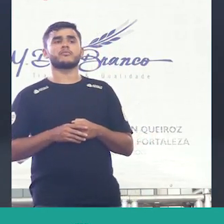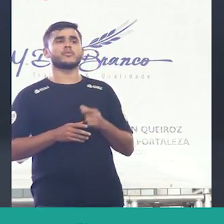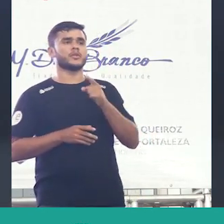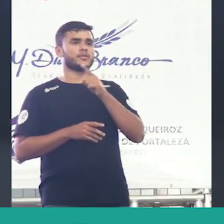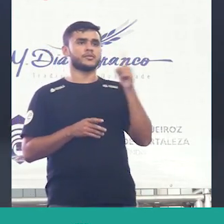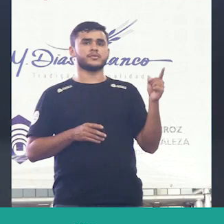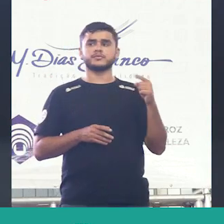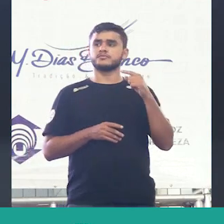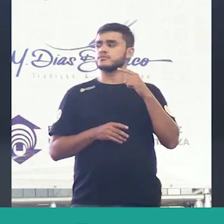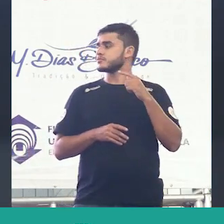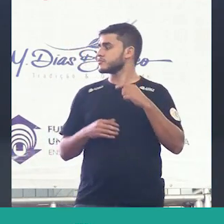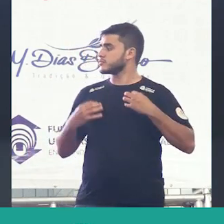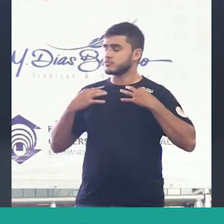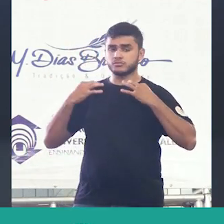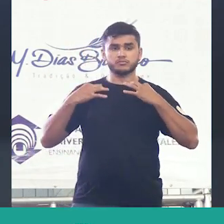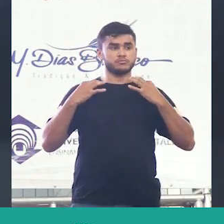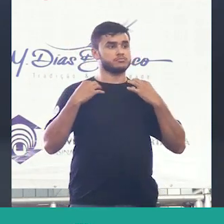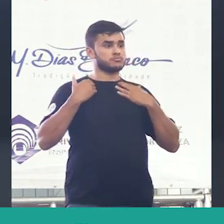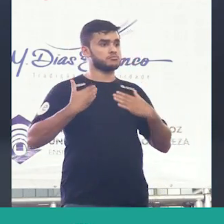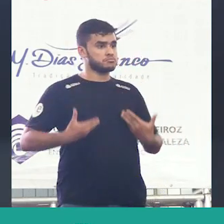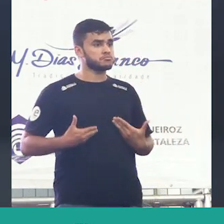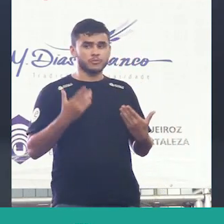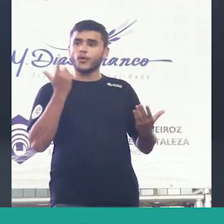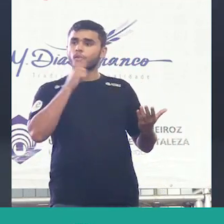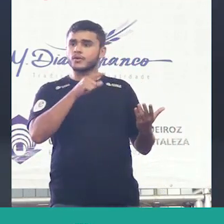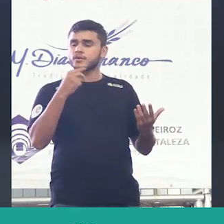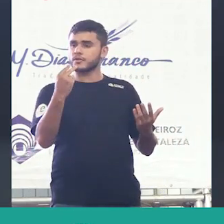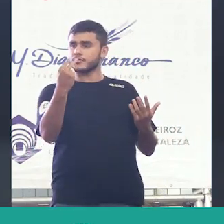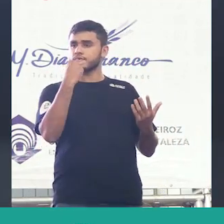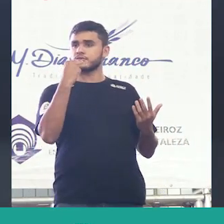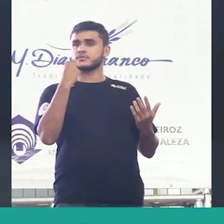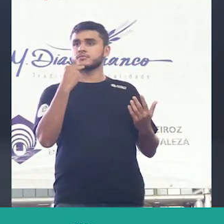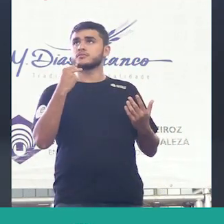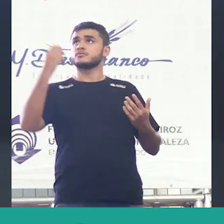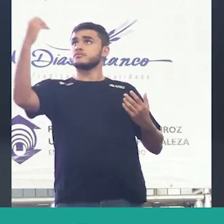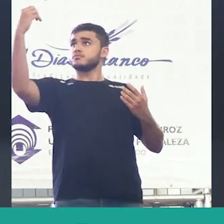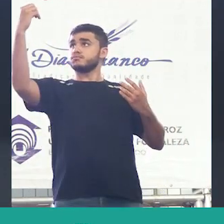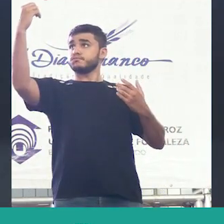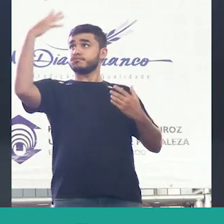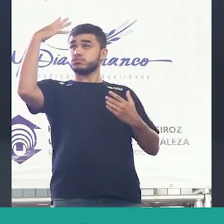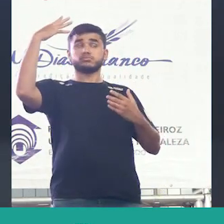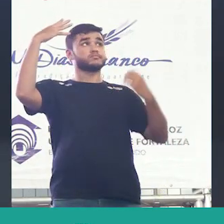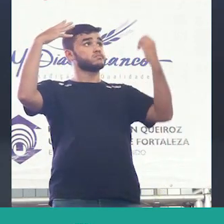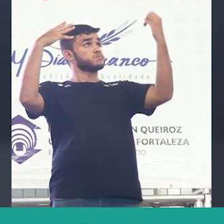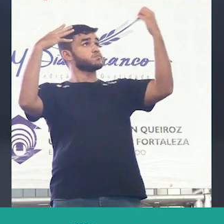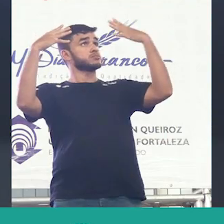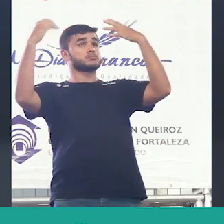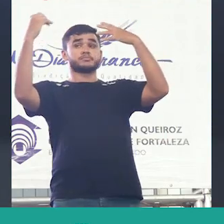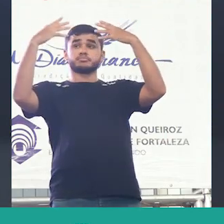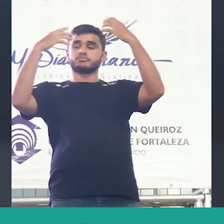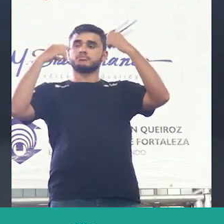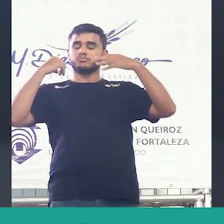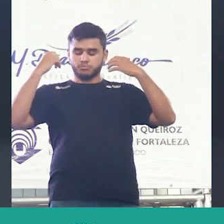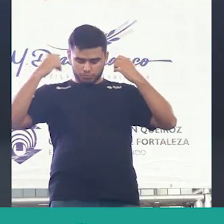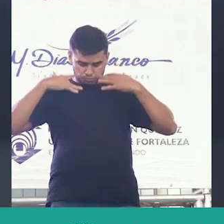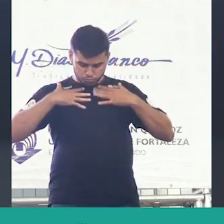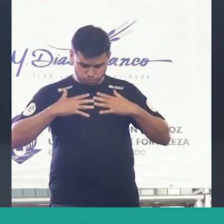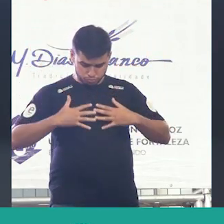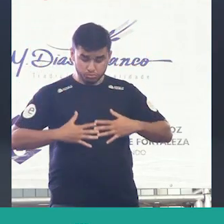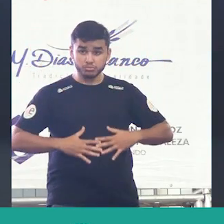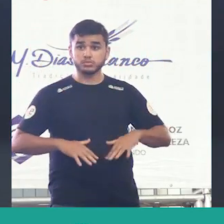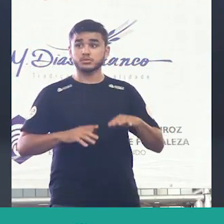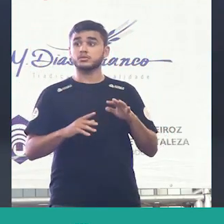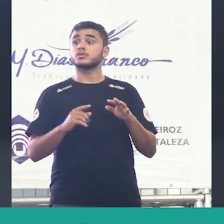Vocês conseguem ver essa minha blusa? Sim. A luz sai dessas lâmpadas, bate na minha blusa,